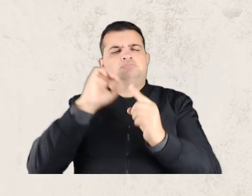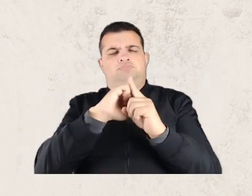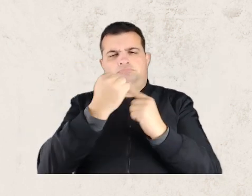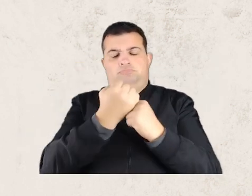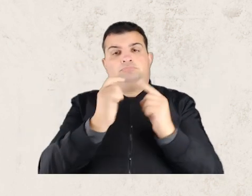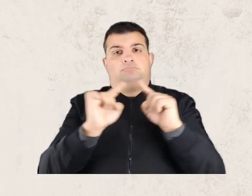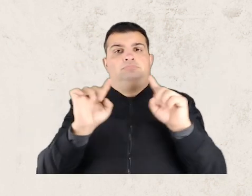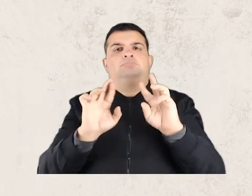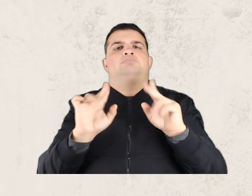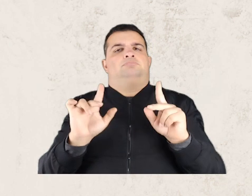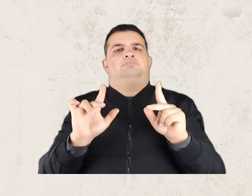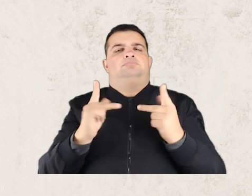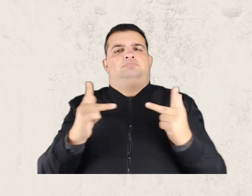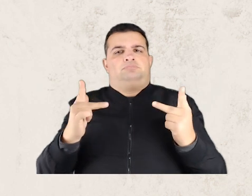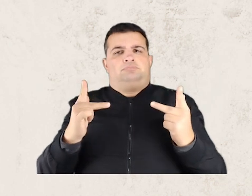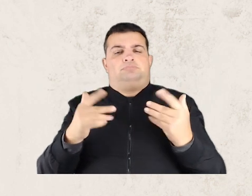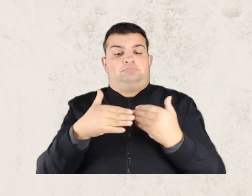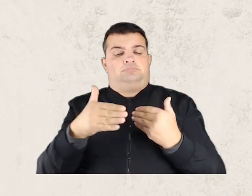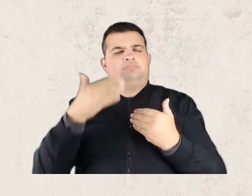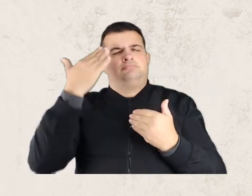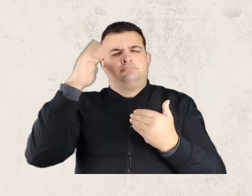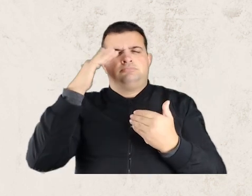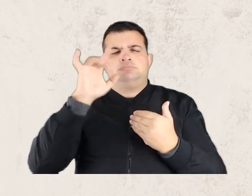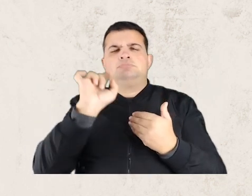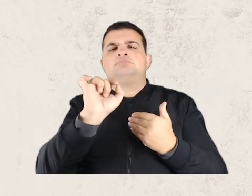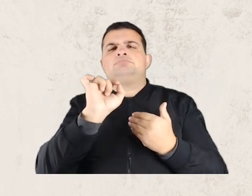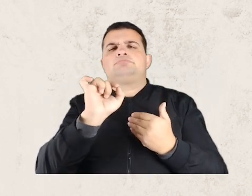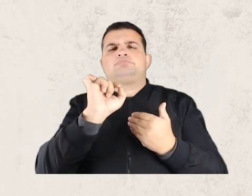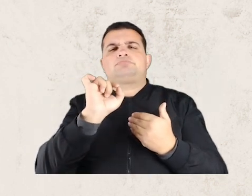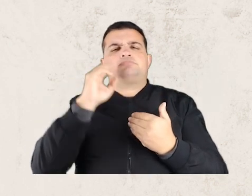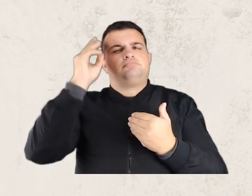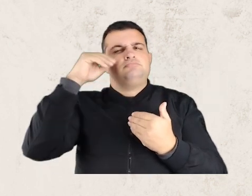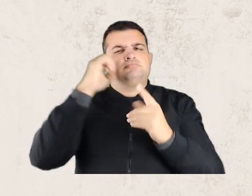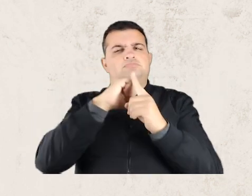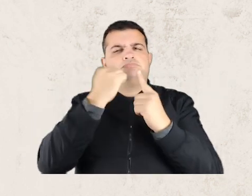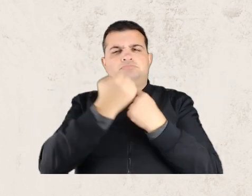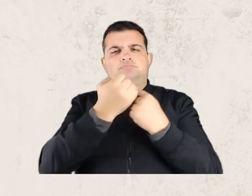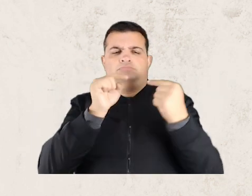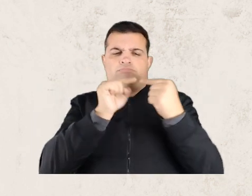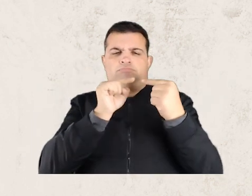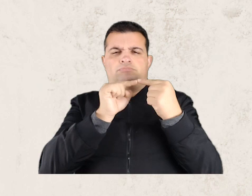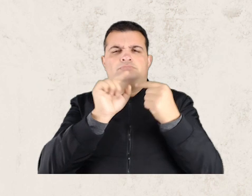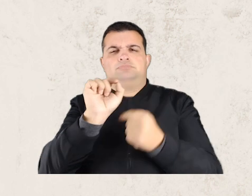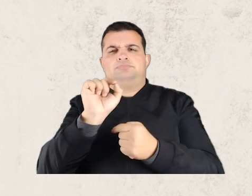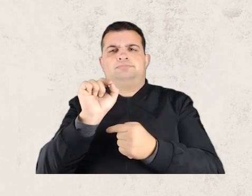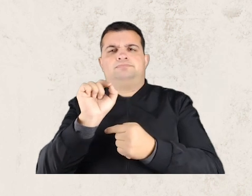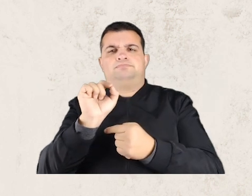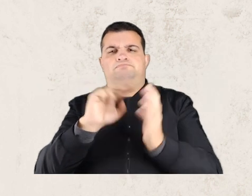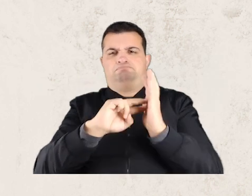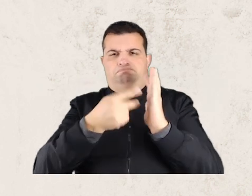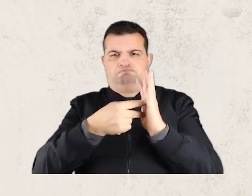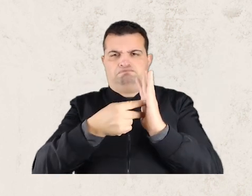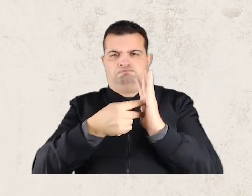coisas, porque há a afirmação de que toda a psicologia é social e há o campo da psicologia social. São